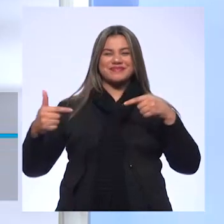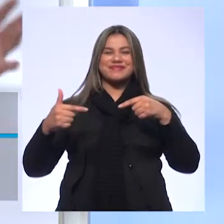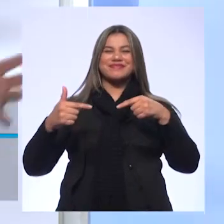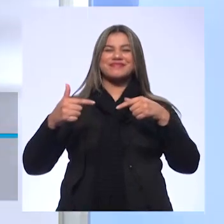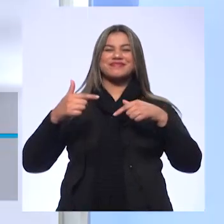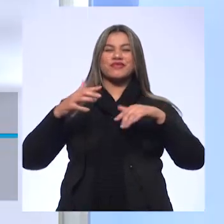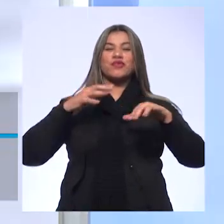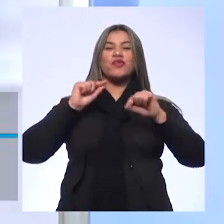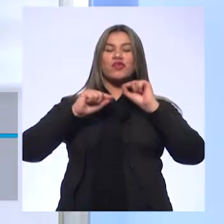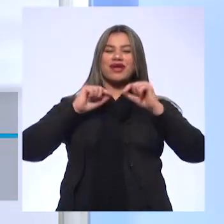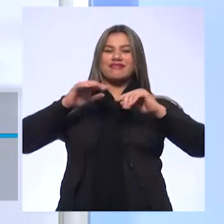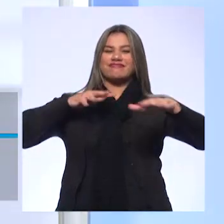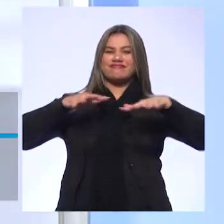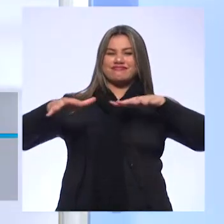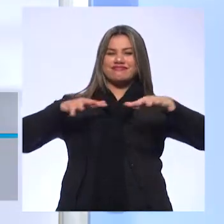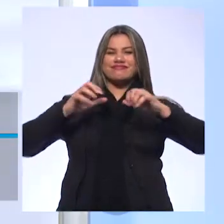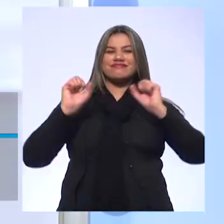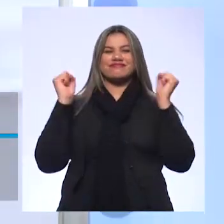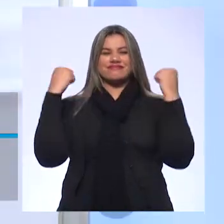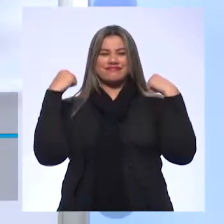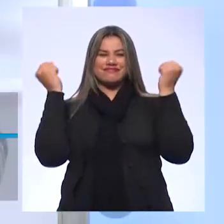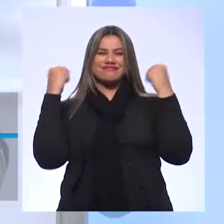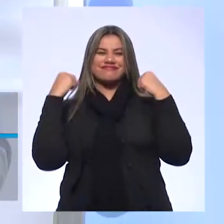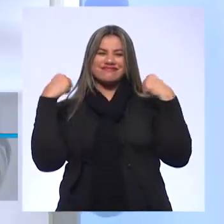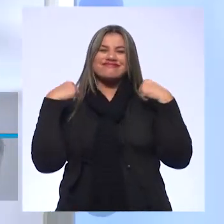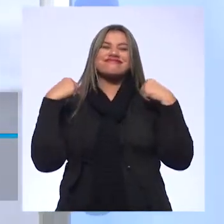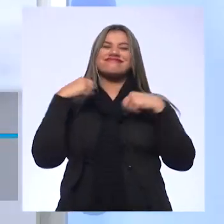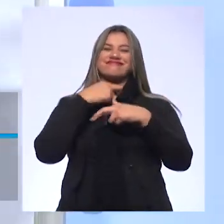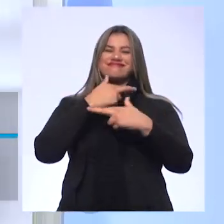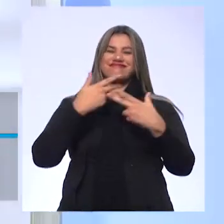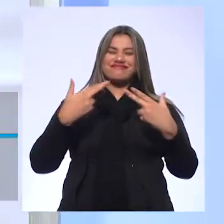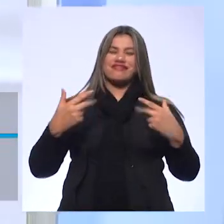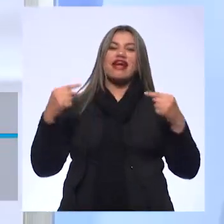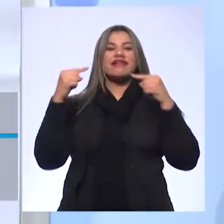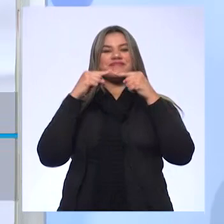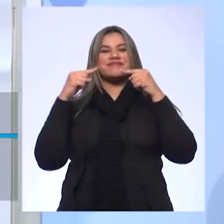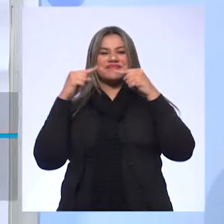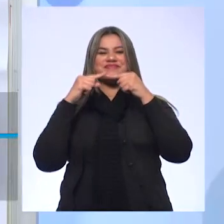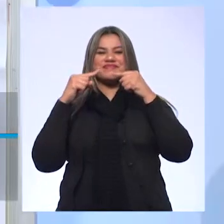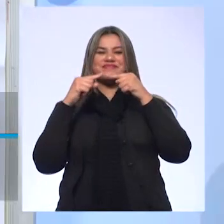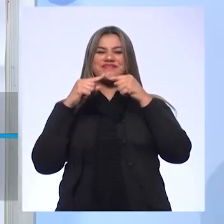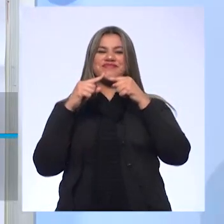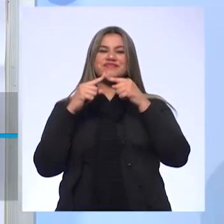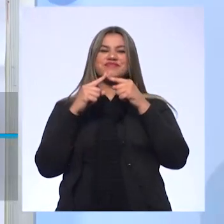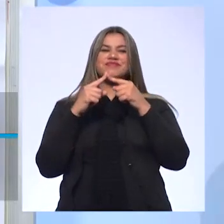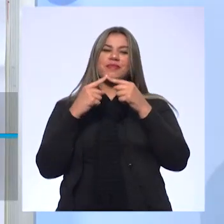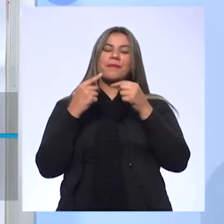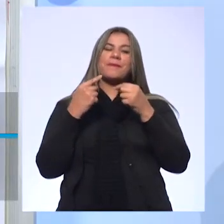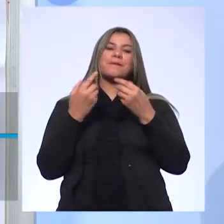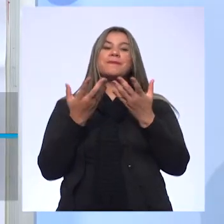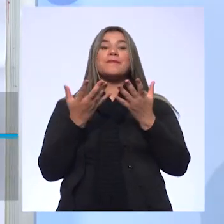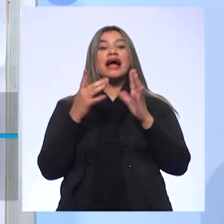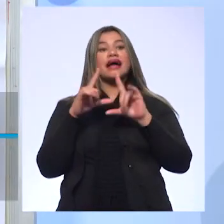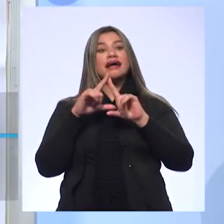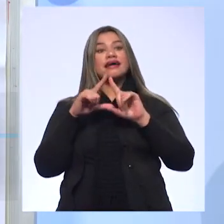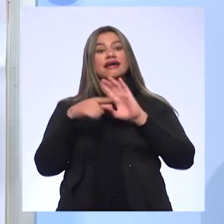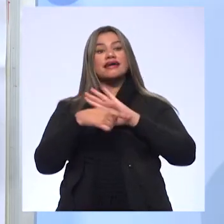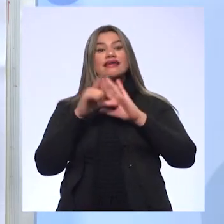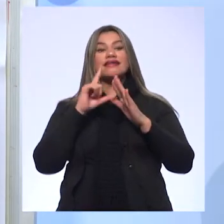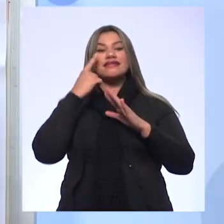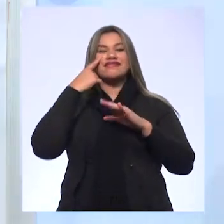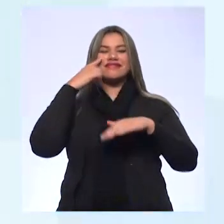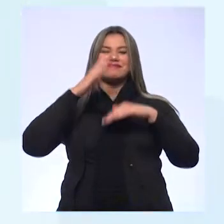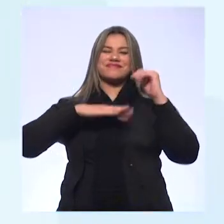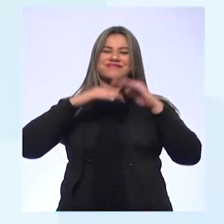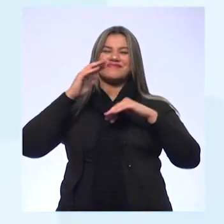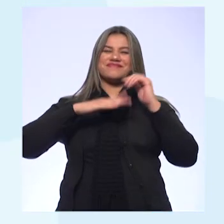muita movimentação, de várias atividades, enfim. Para dar esse spoiler, vamos ver qual é a habilidade. A habilidade que